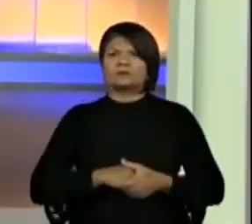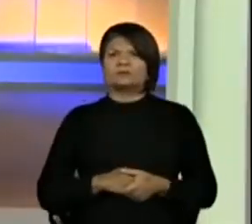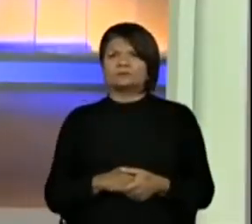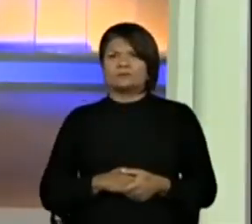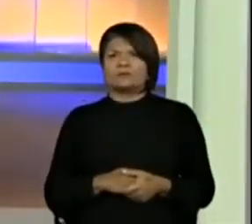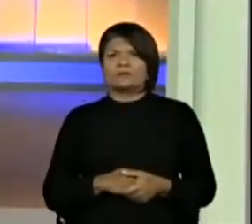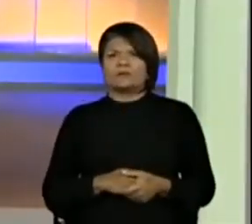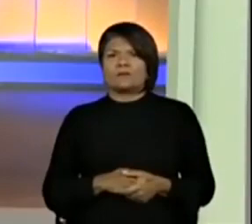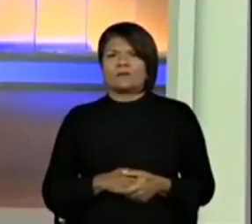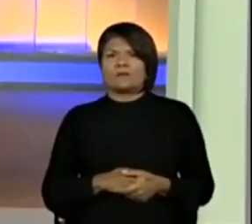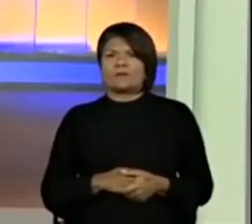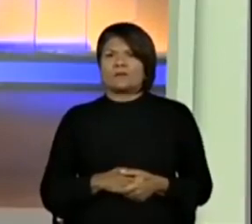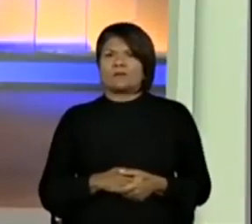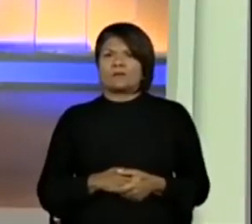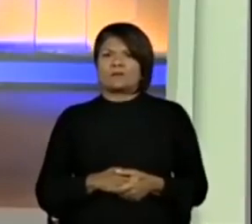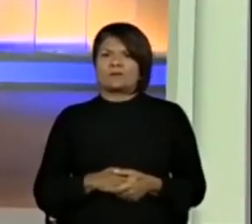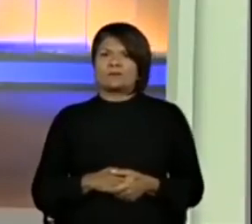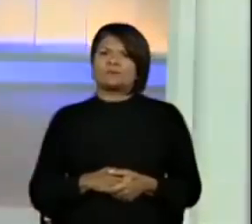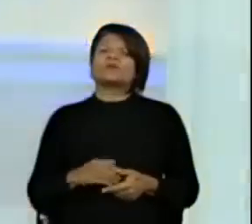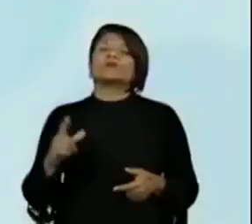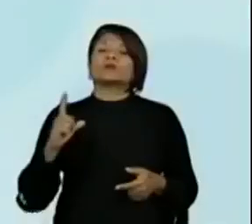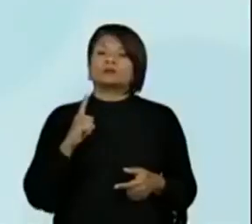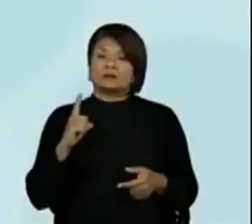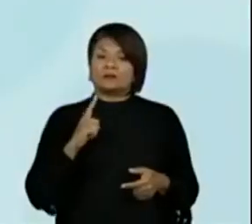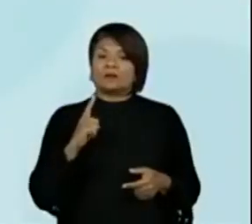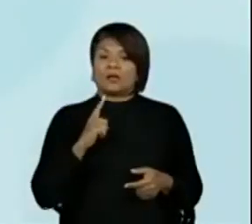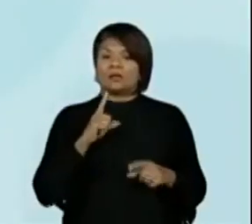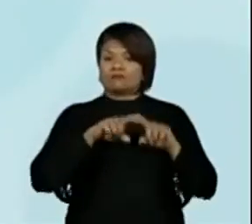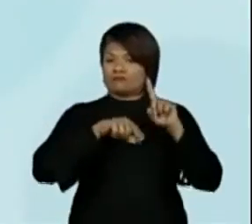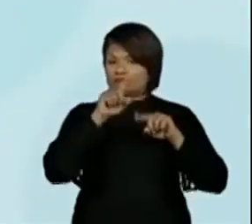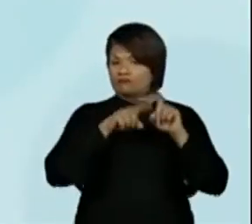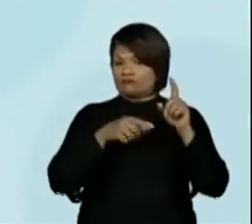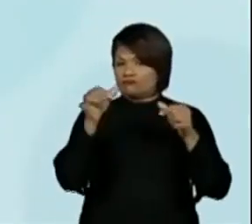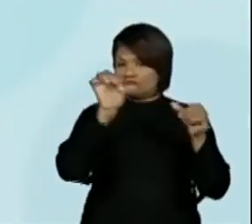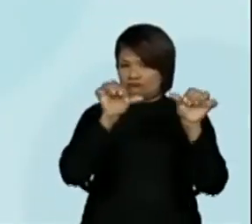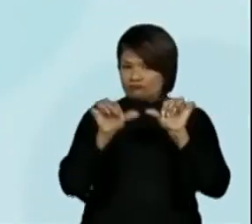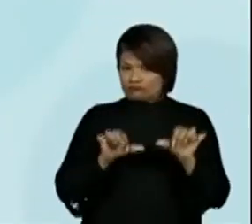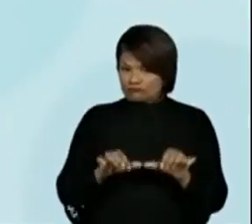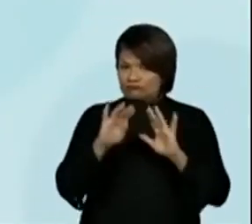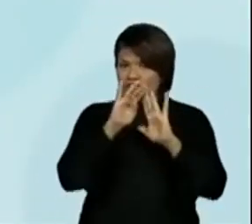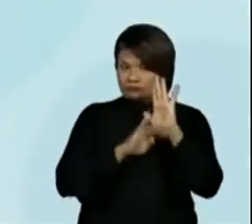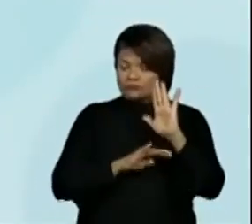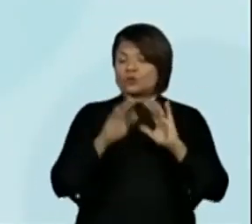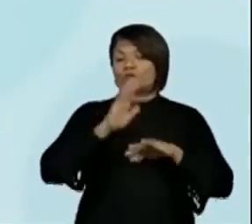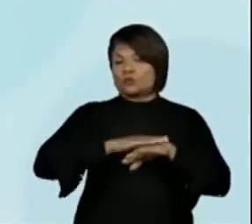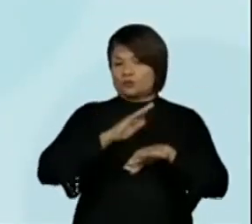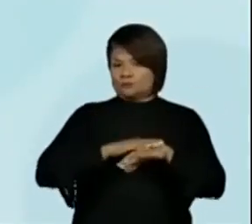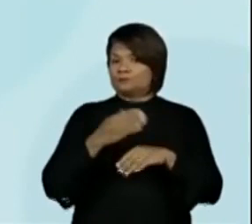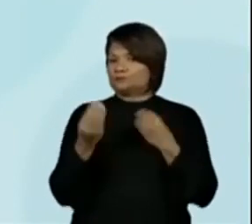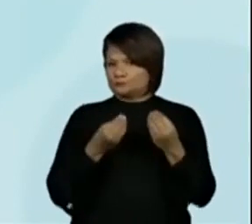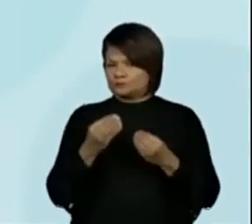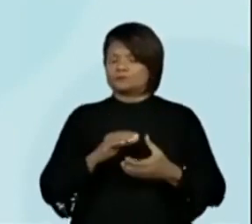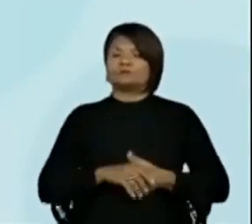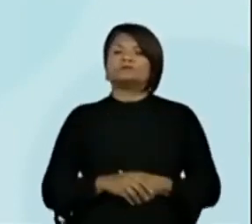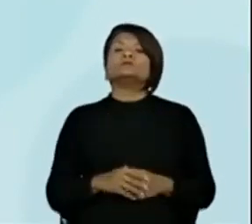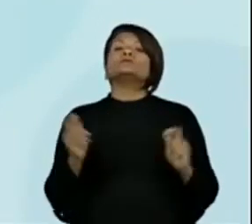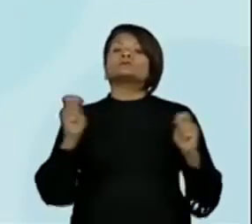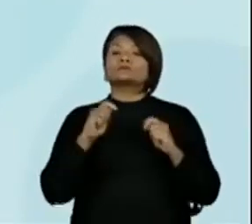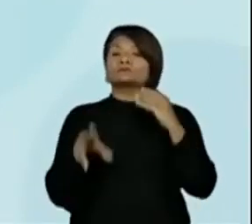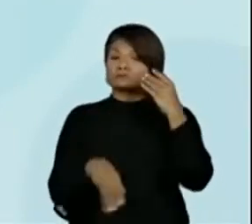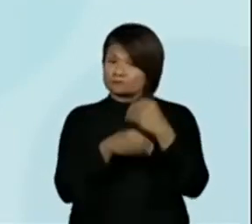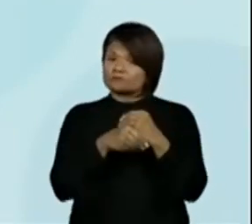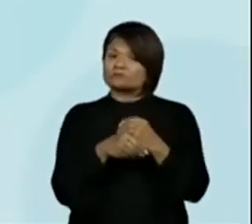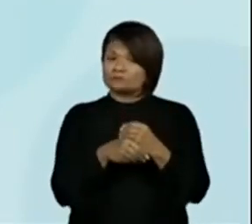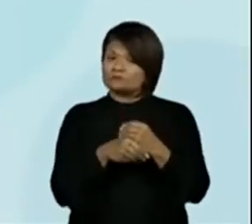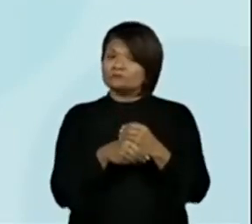A gente pode incluir informações? Tem os ingredientes, o título da receita, os ingredientes e o modo de fazer. Nós poderíamos incluir? Eu